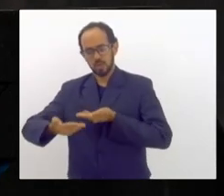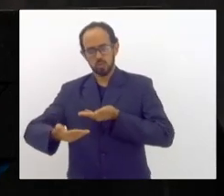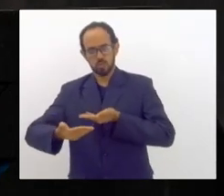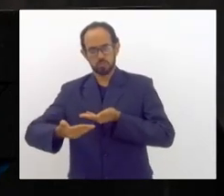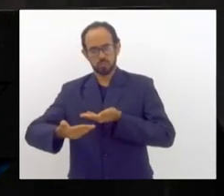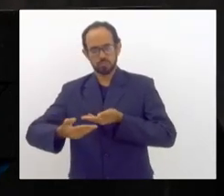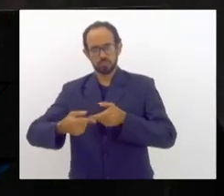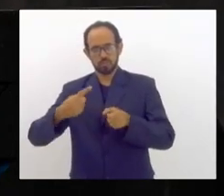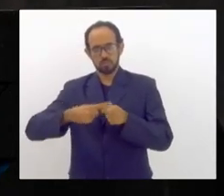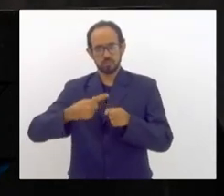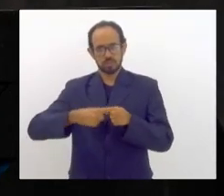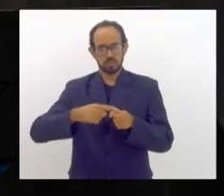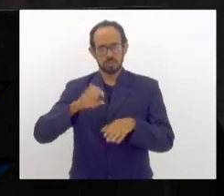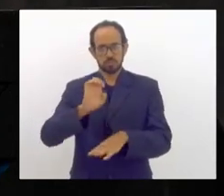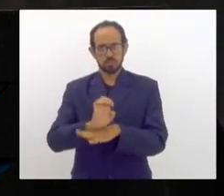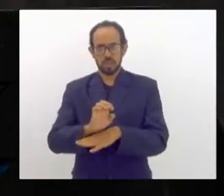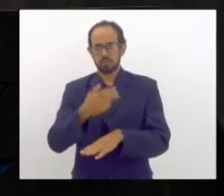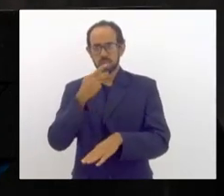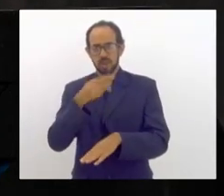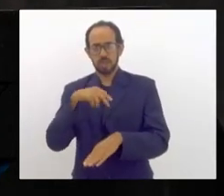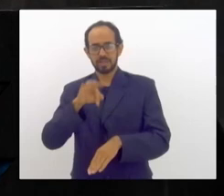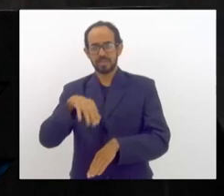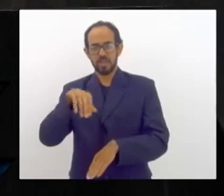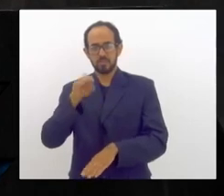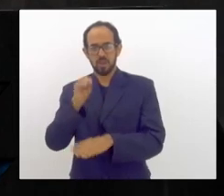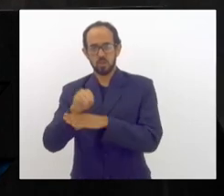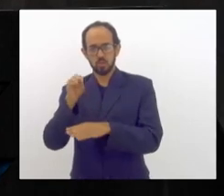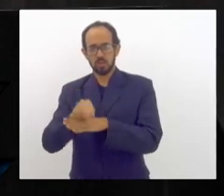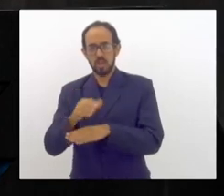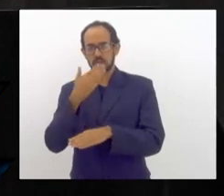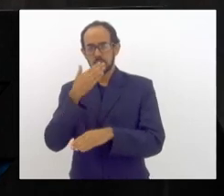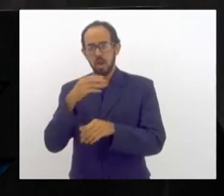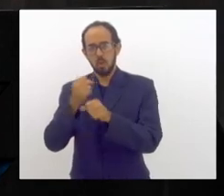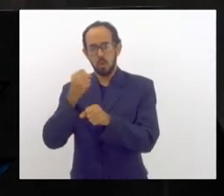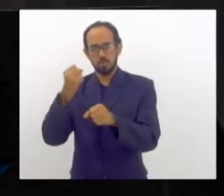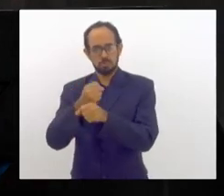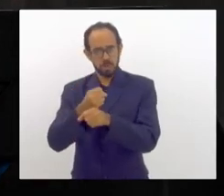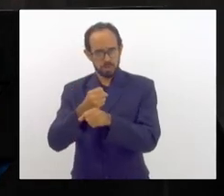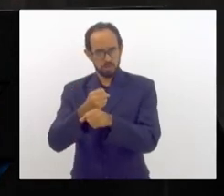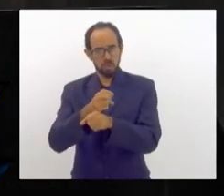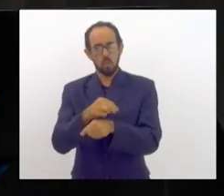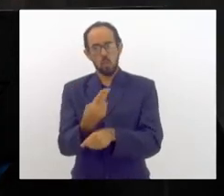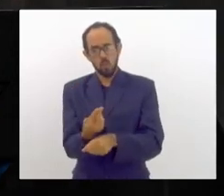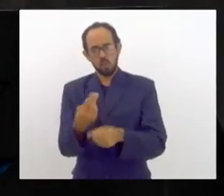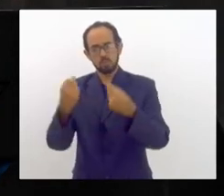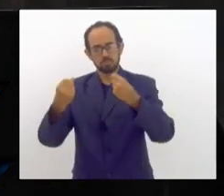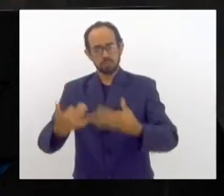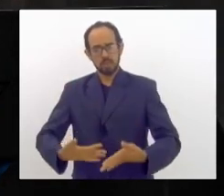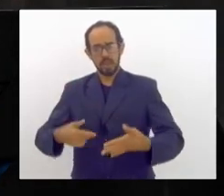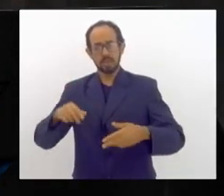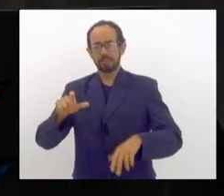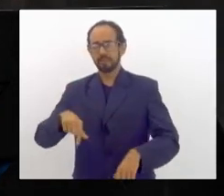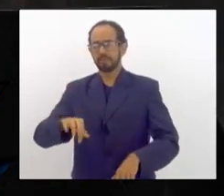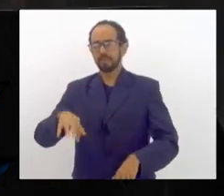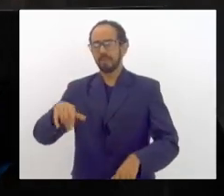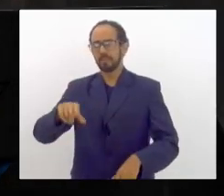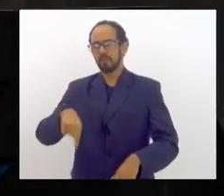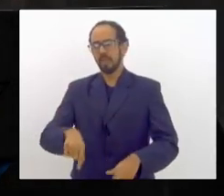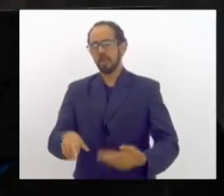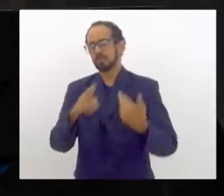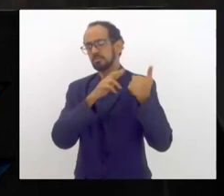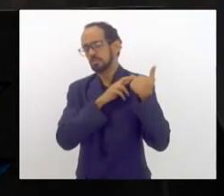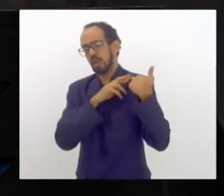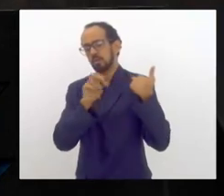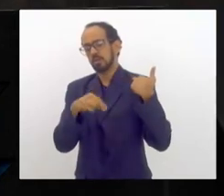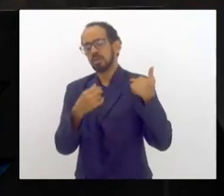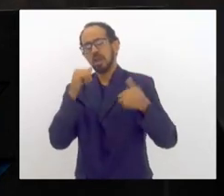federativos para dizer quem vai cuidar de qual obra, para dizer a matriz de responsabilidade para prevenir